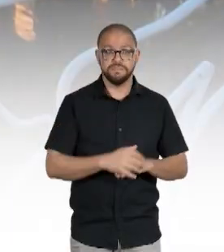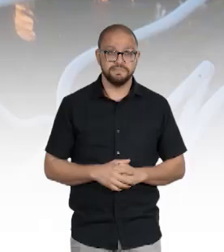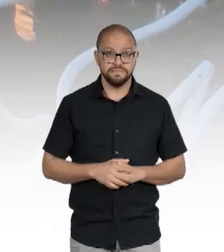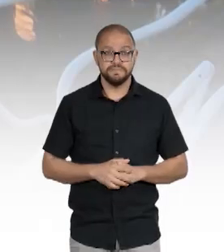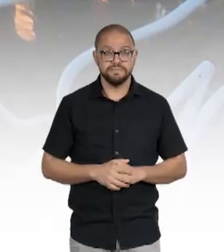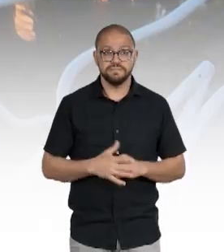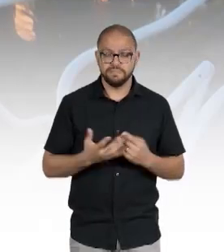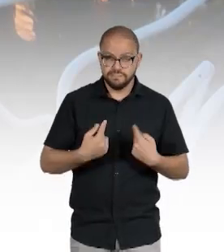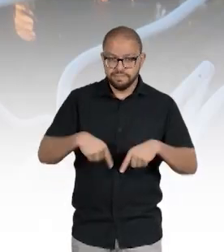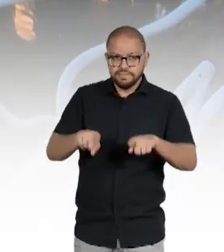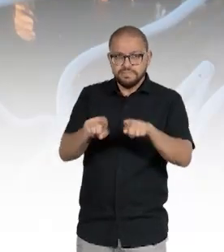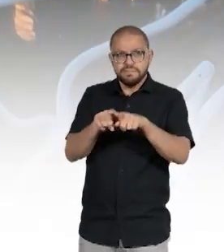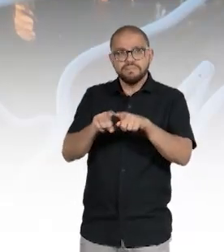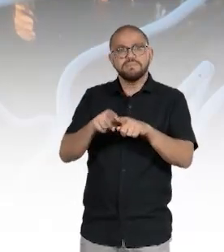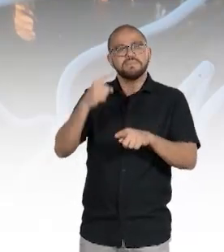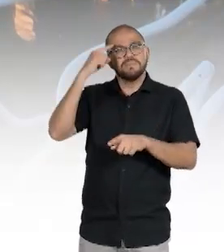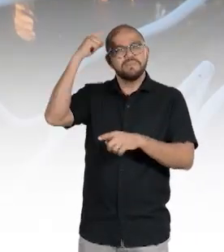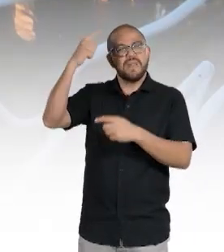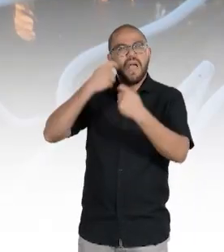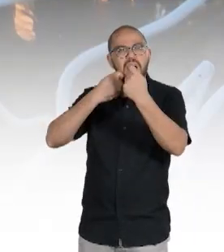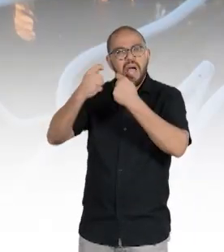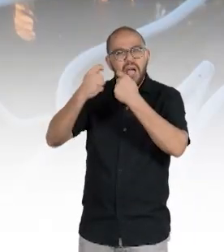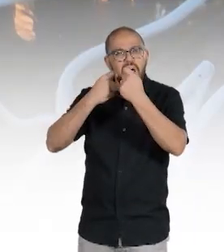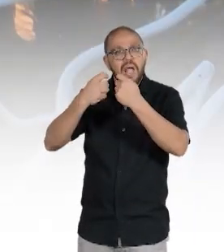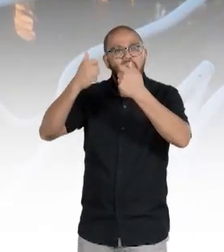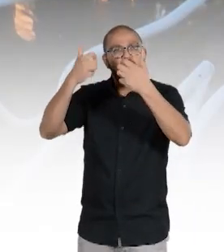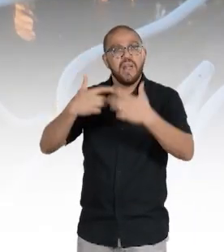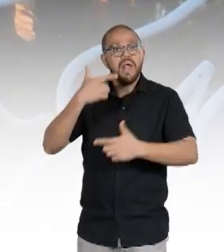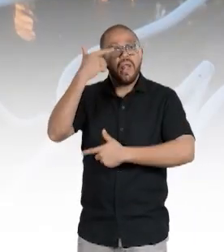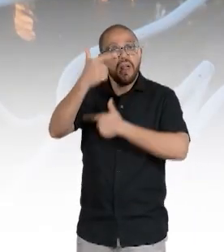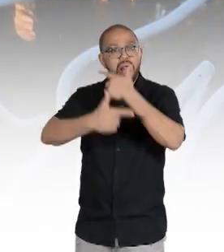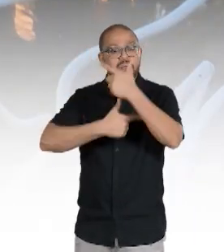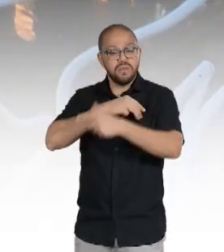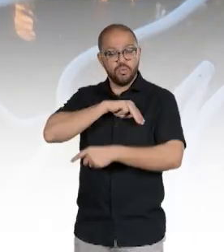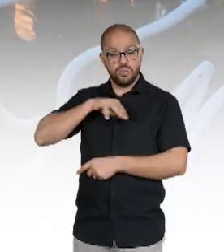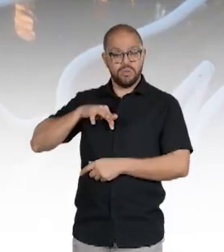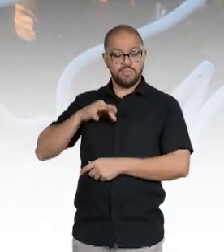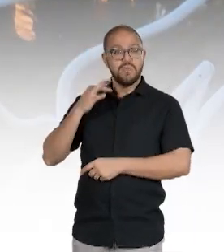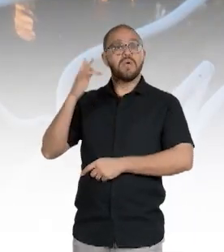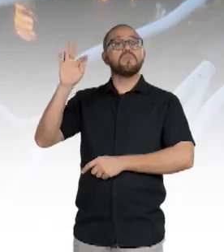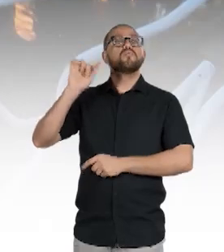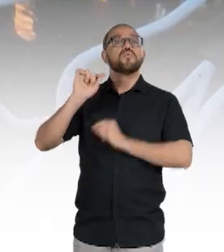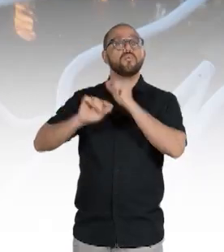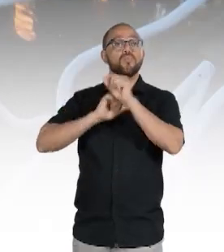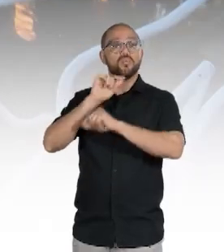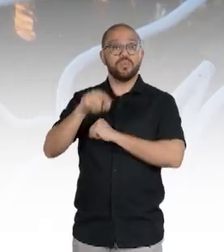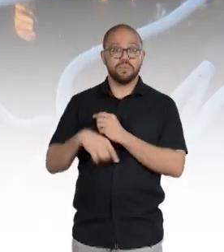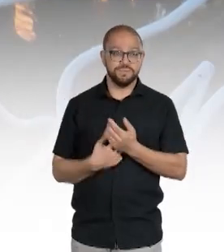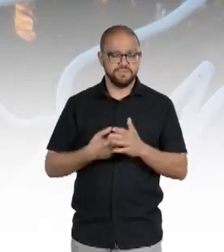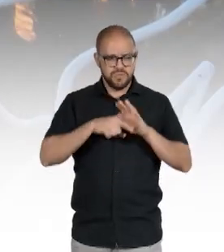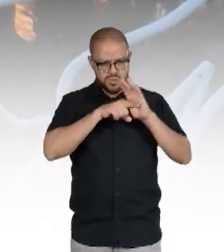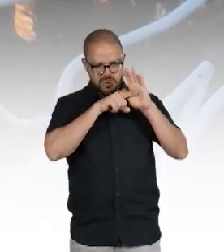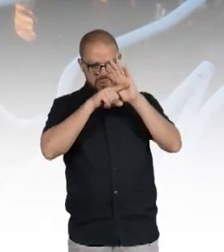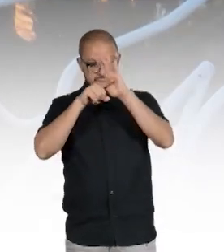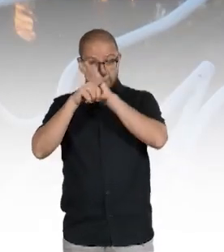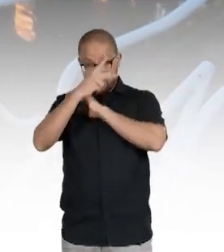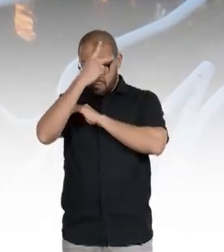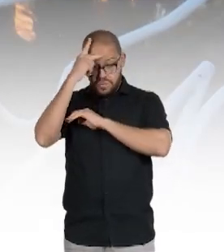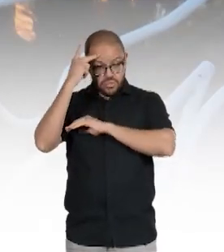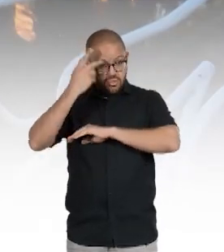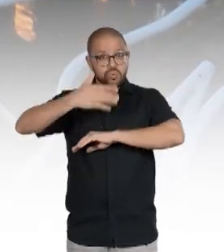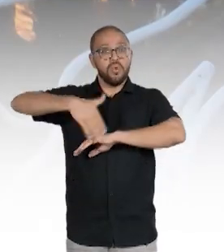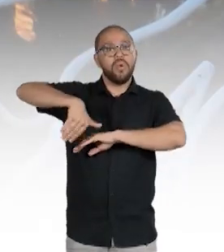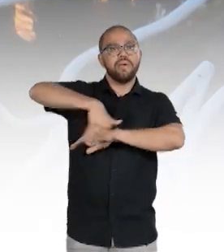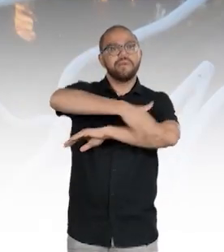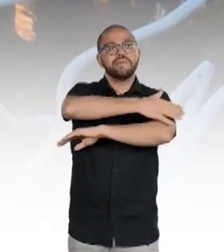Não posso deixar de citar a reportagem emblemática sobre o trabalho do MPF na construção do Censo da Pessoa em Situação de Rua